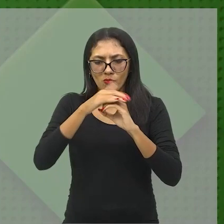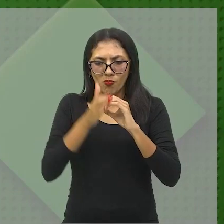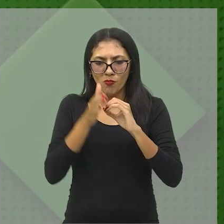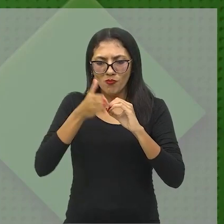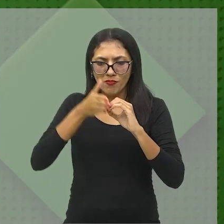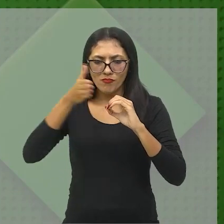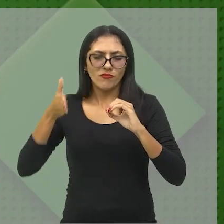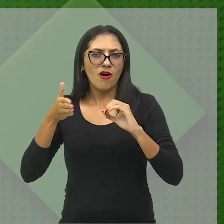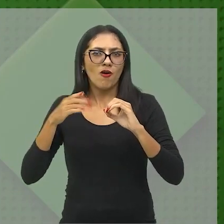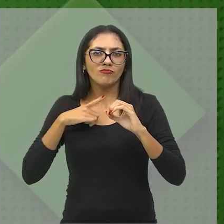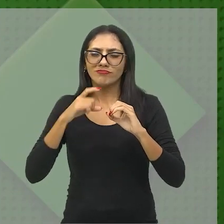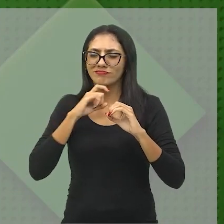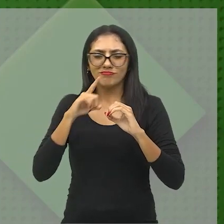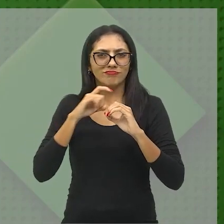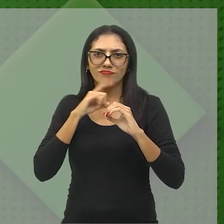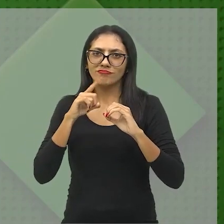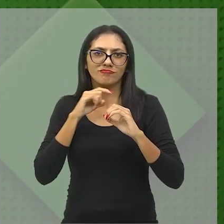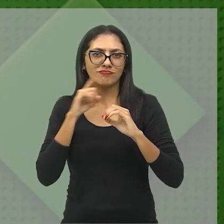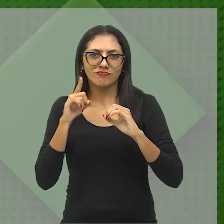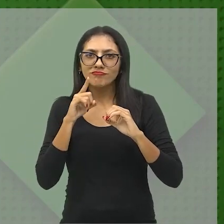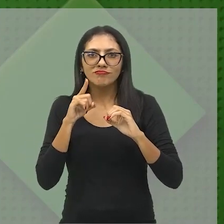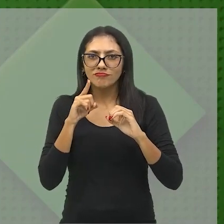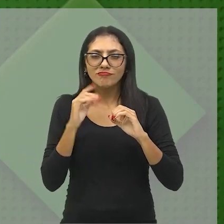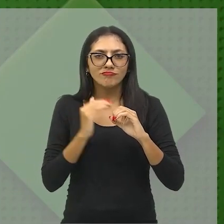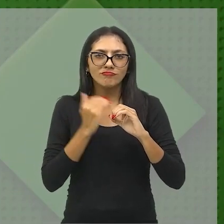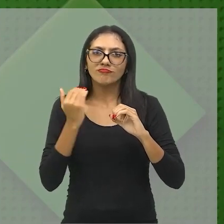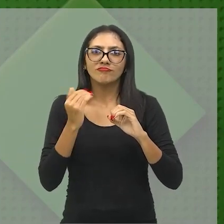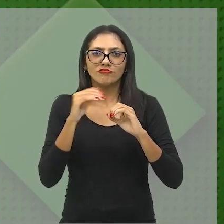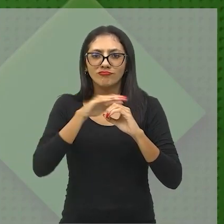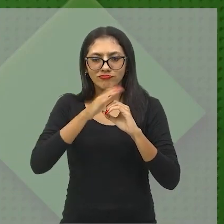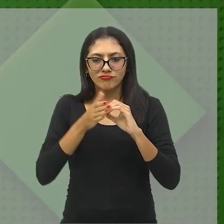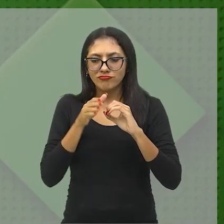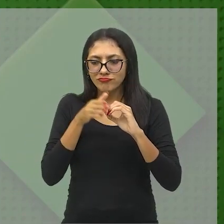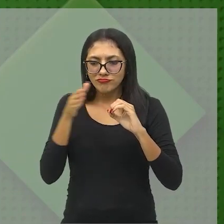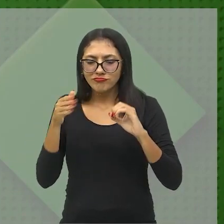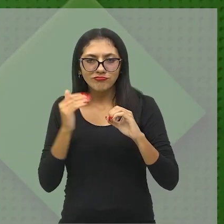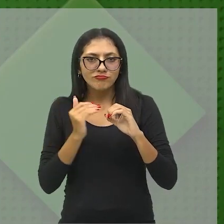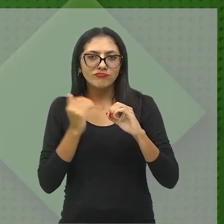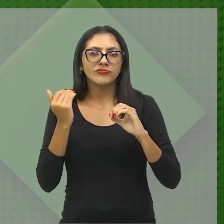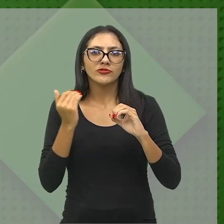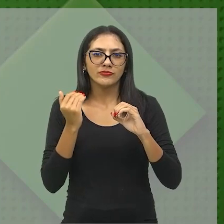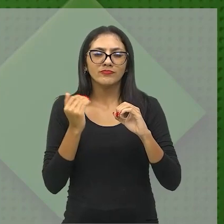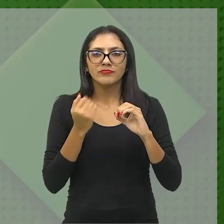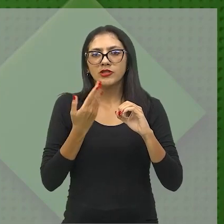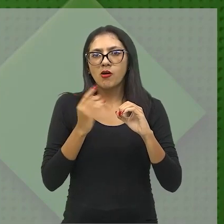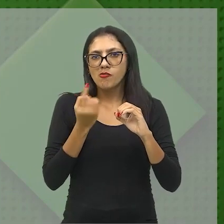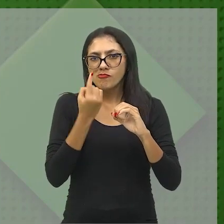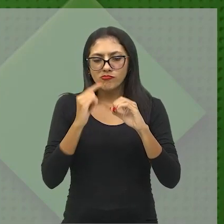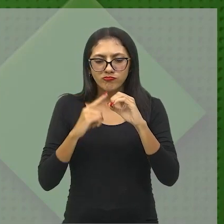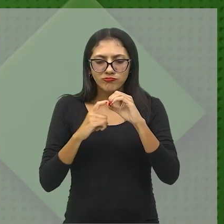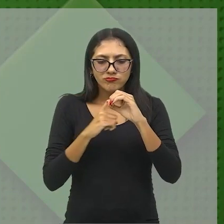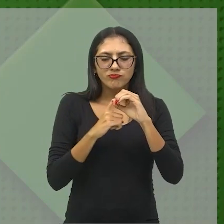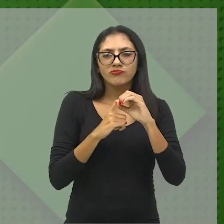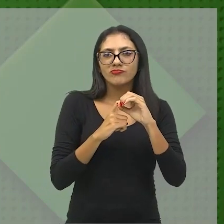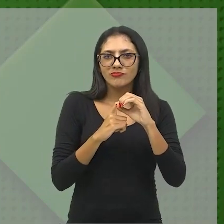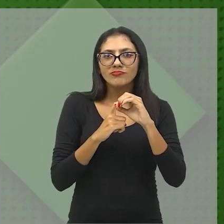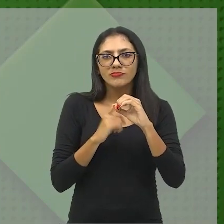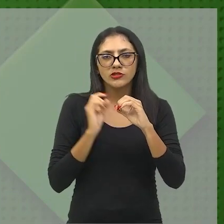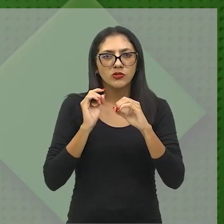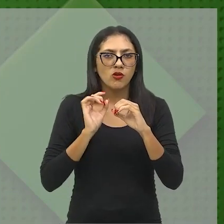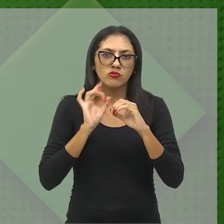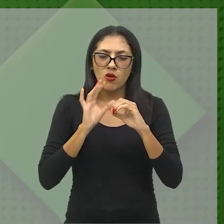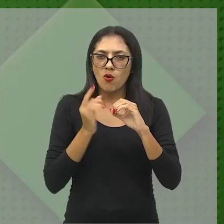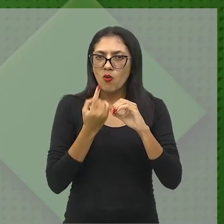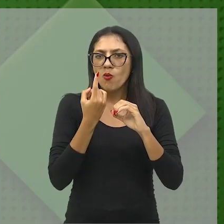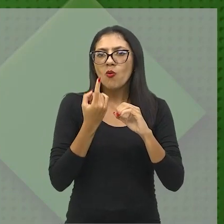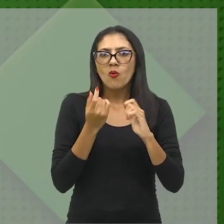essa membrana vitelínica, que é a membrana mais interna do óvulo. Quando ele consegue penetrar, né, os outros já foram ali